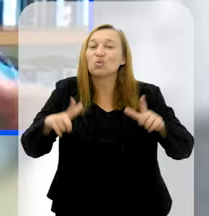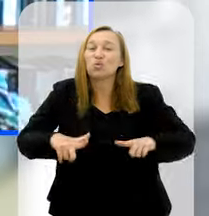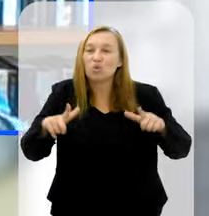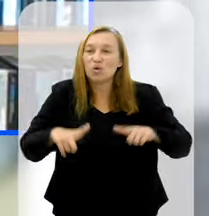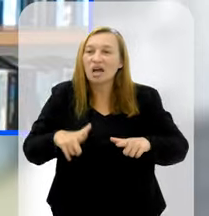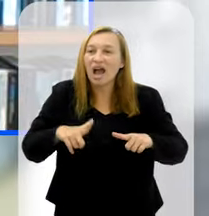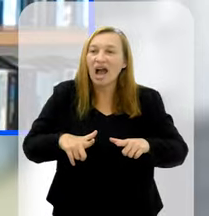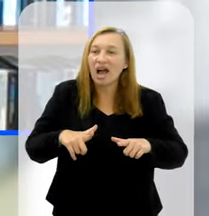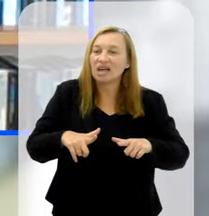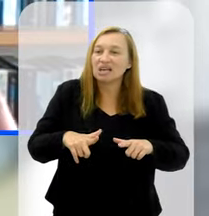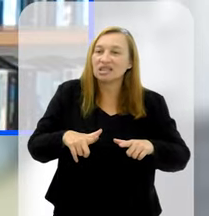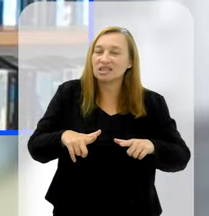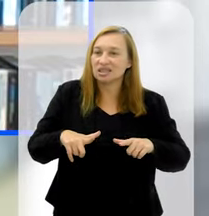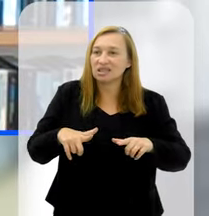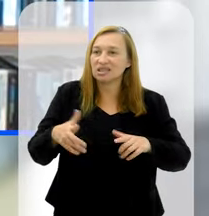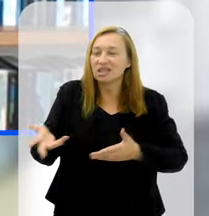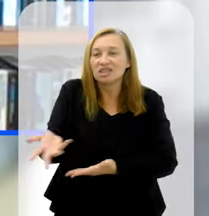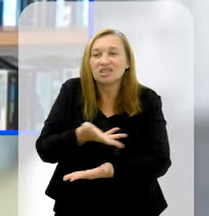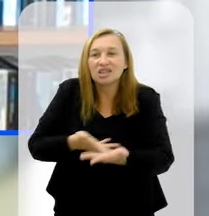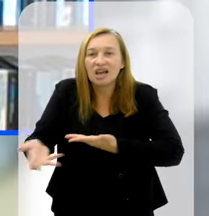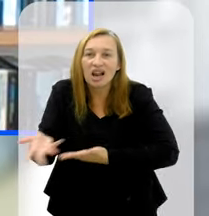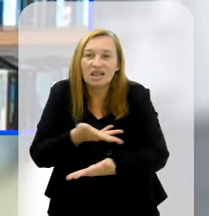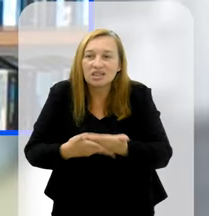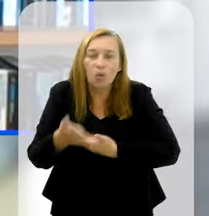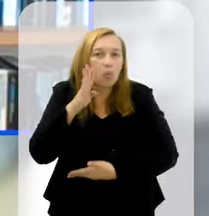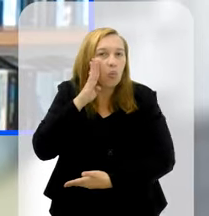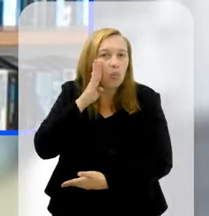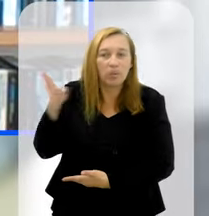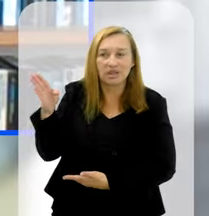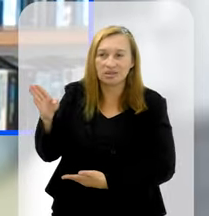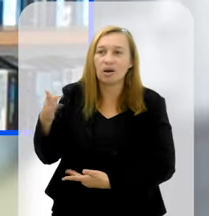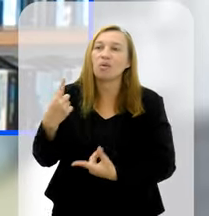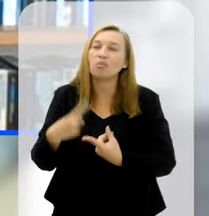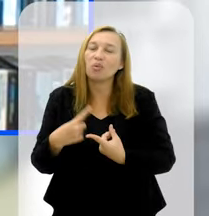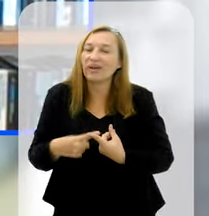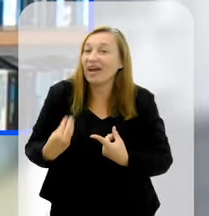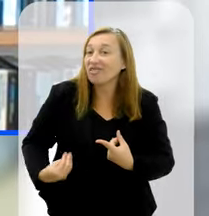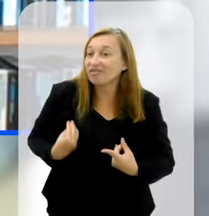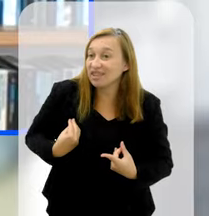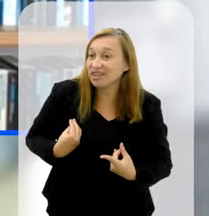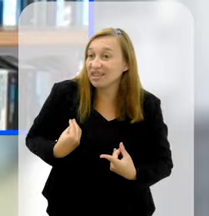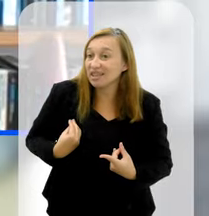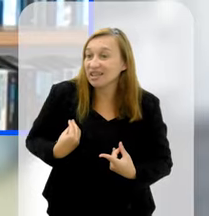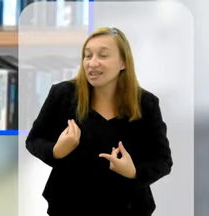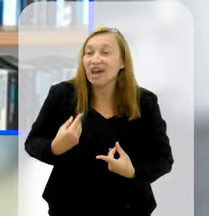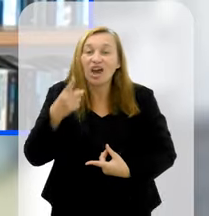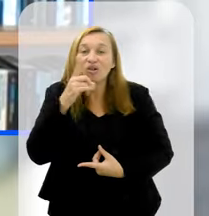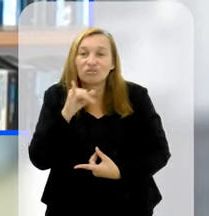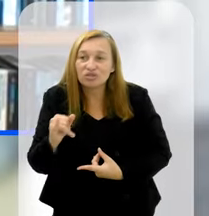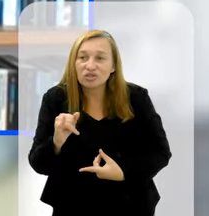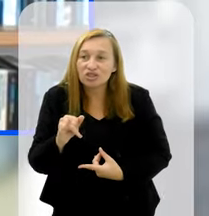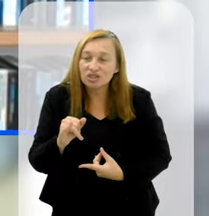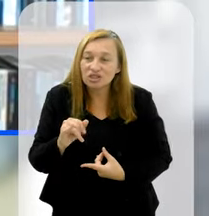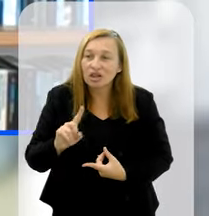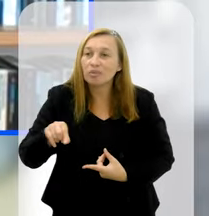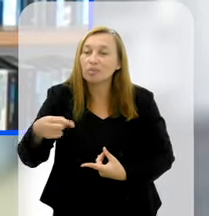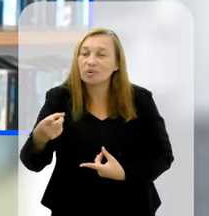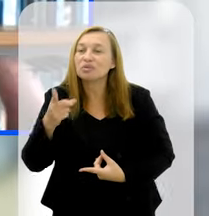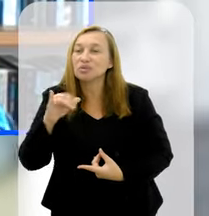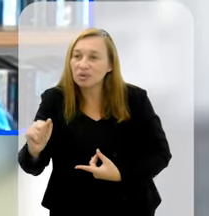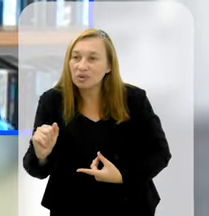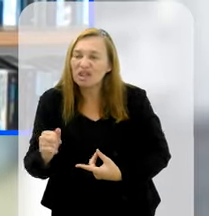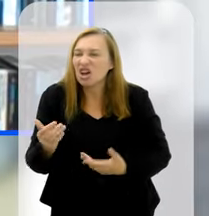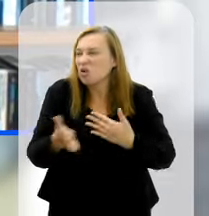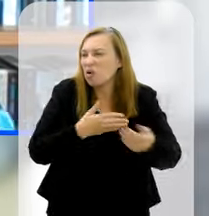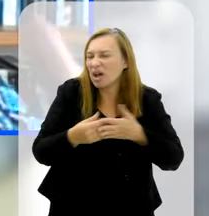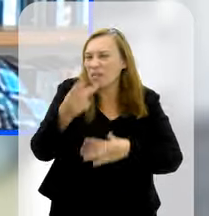esses espaços de convivência intergeracional são fundamentais, porque a vida é um dia de cada vez para qualquer